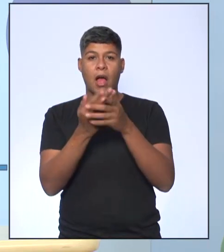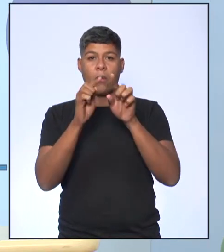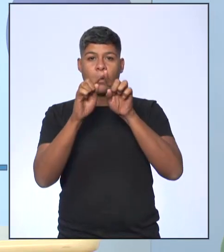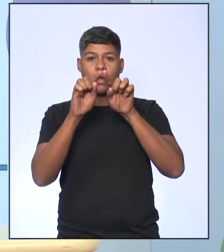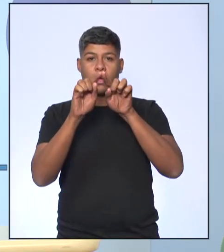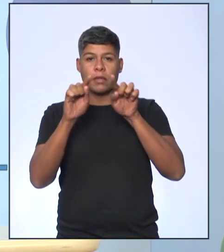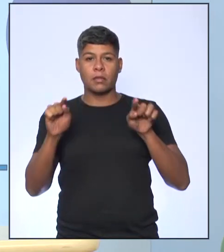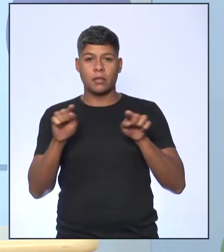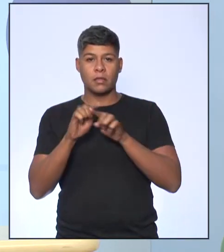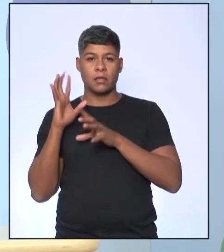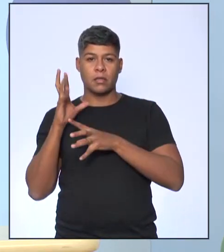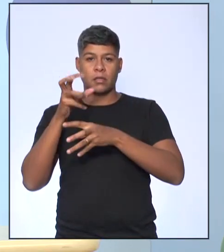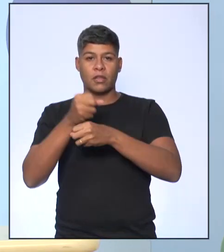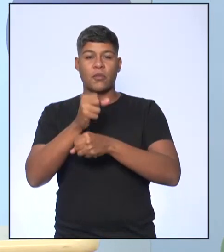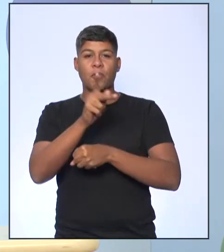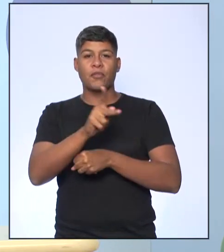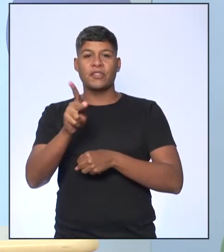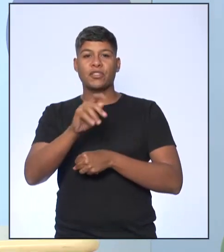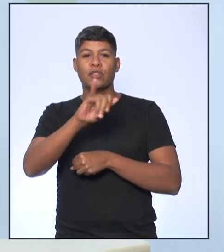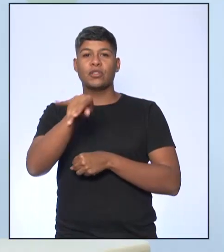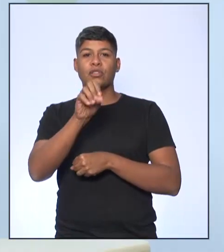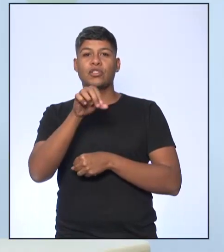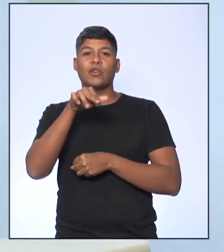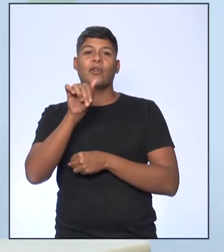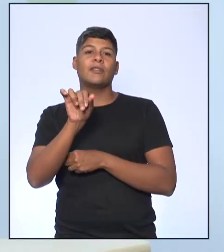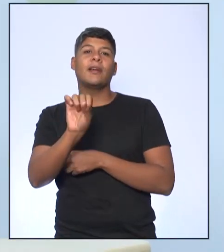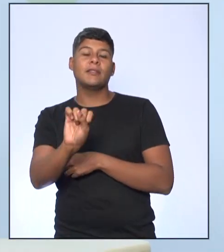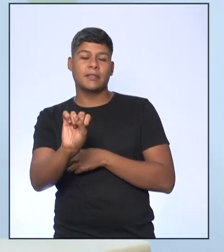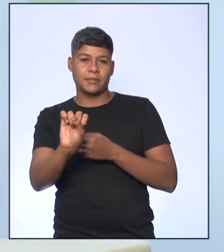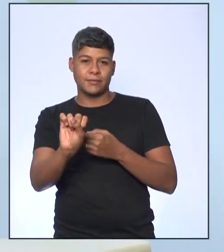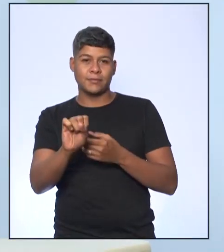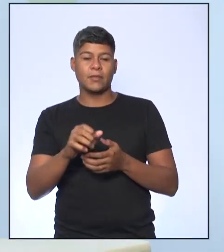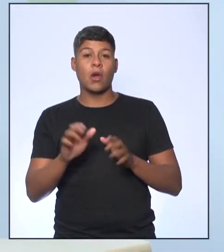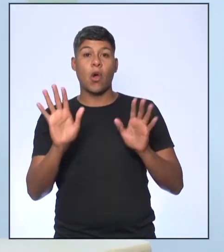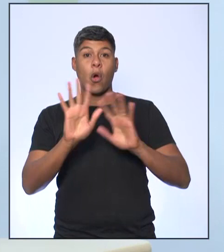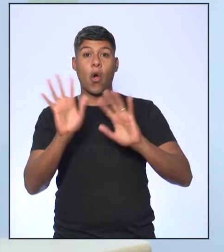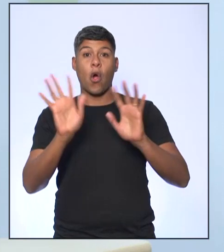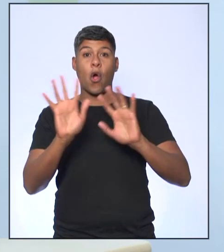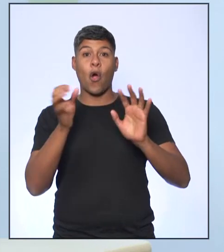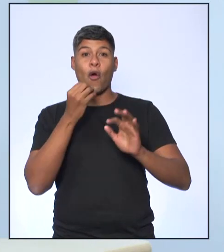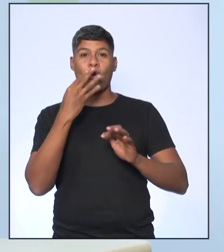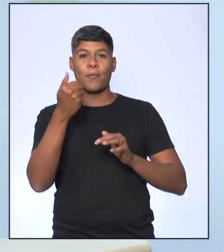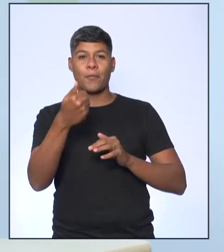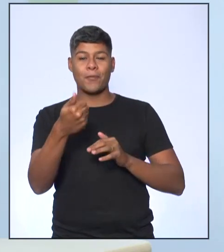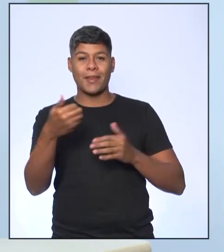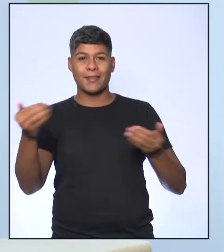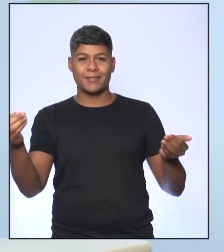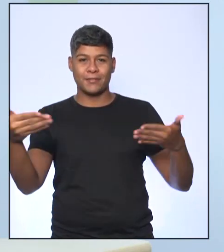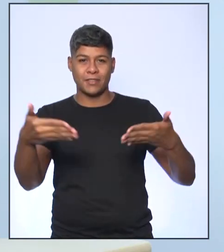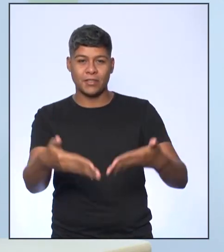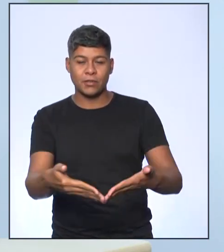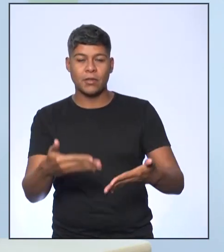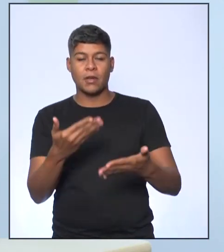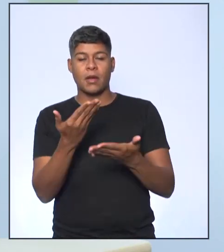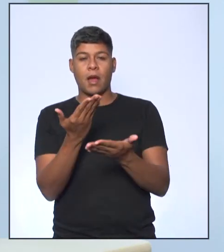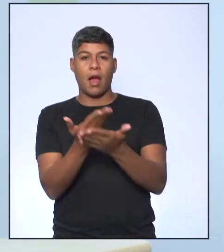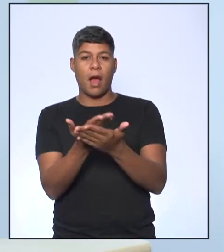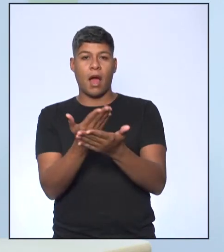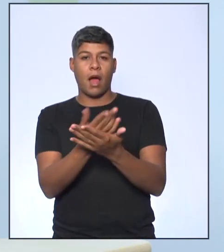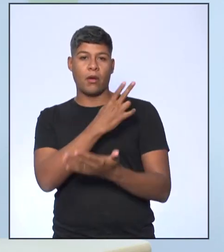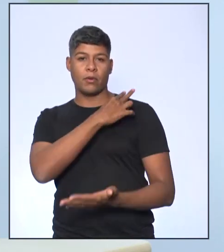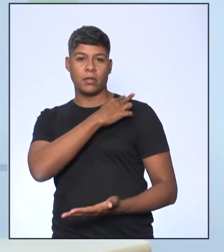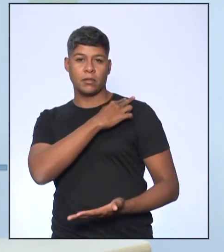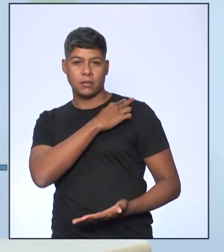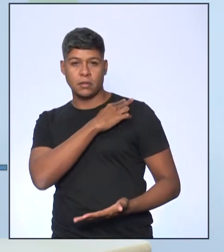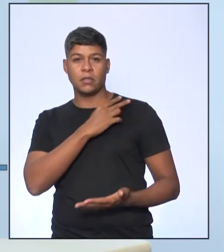trigonometria com o professor Jonas. Falou. Olá, sejam todos bem-vindos para mais uma aula da segunda série do